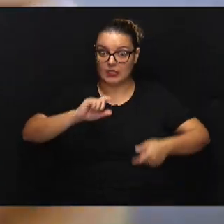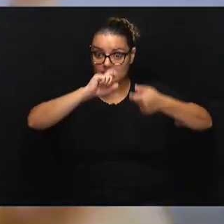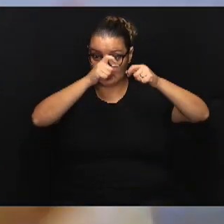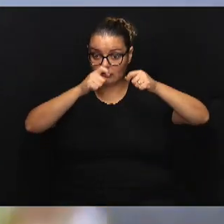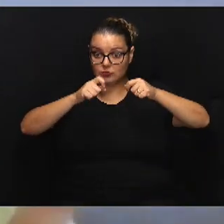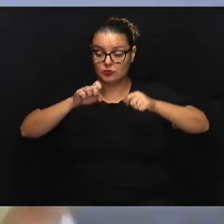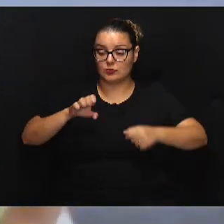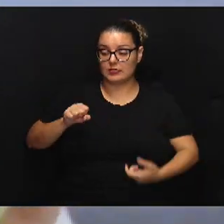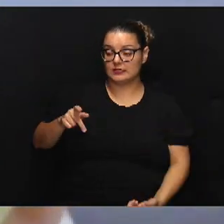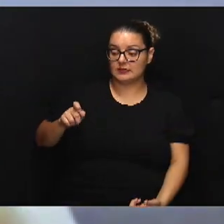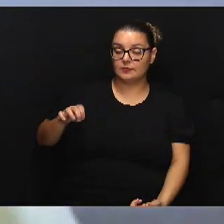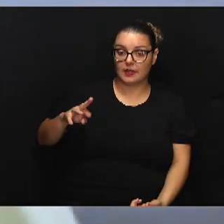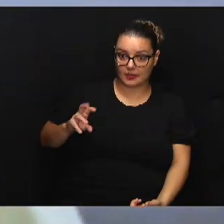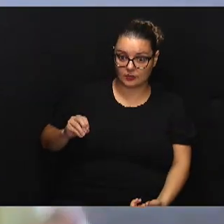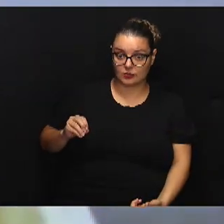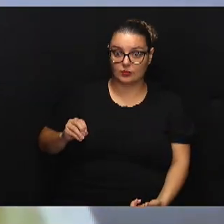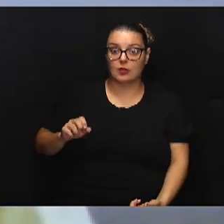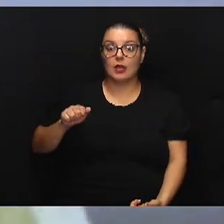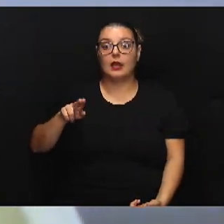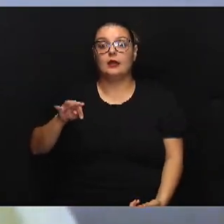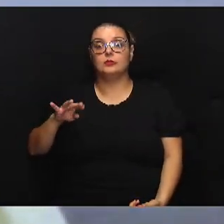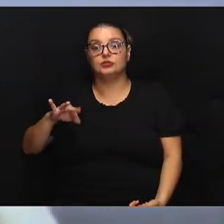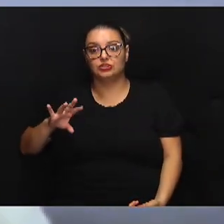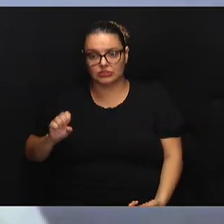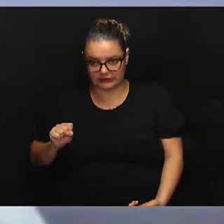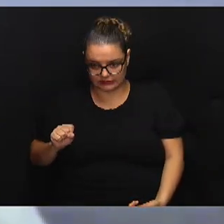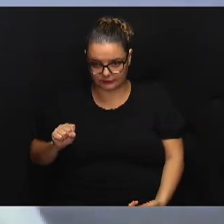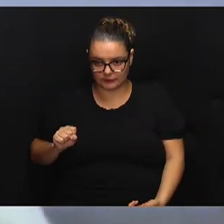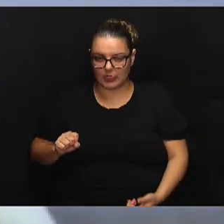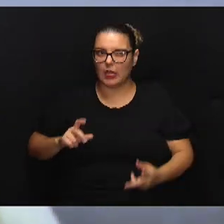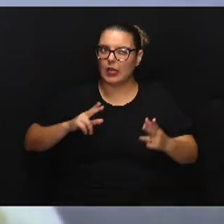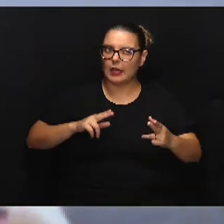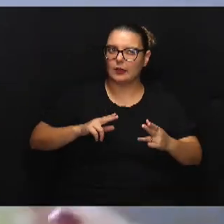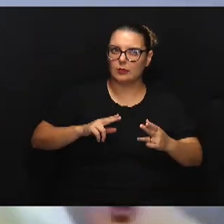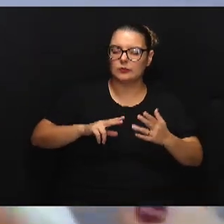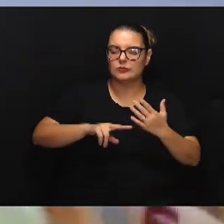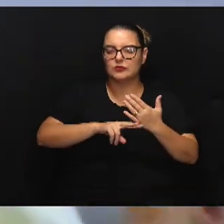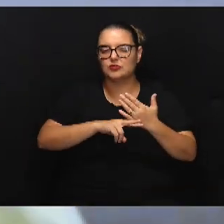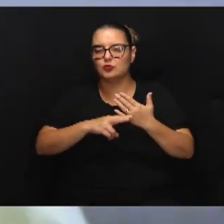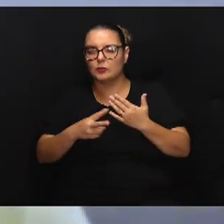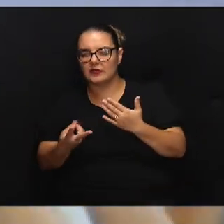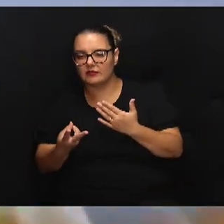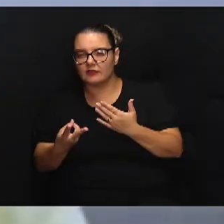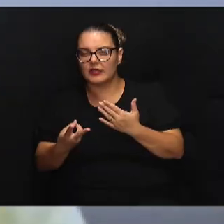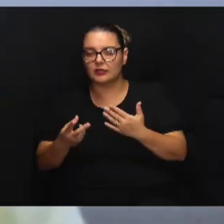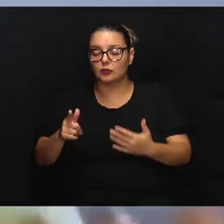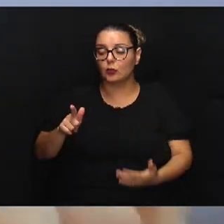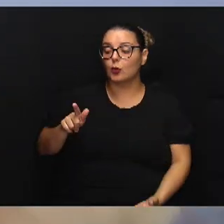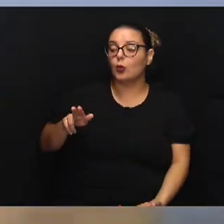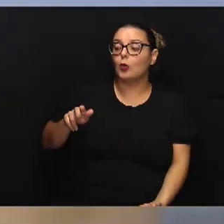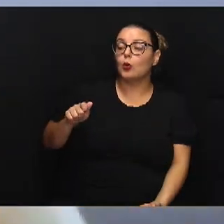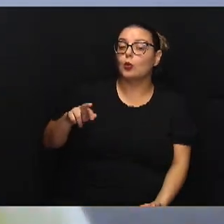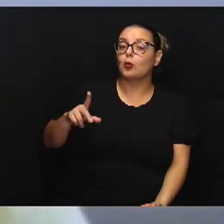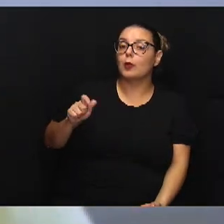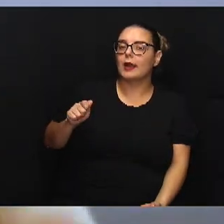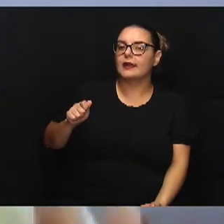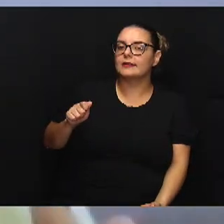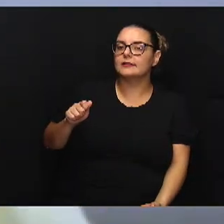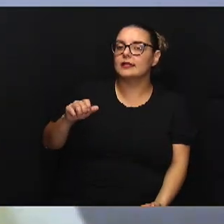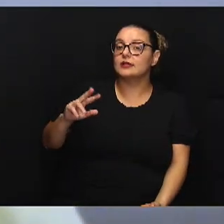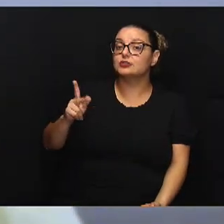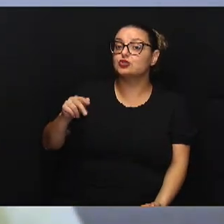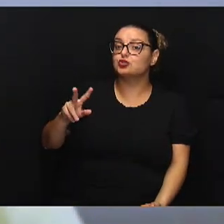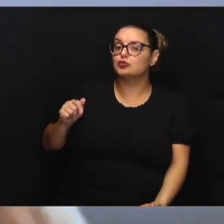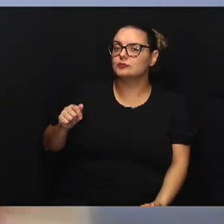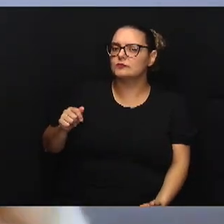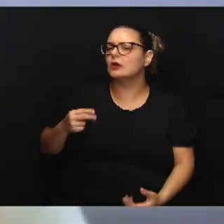o espectro é muito grande. É como se fosse um efeito guarda-chuva. Nós temos crianças de todas